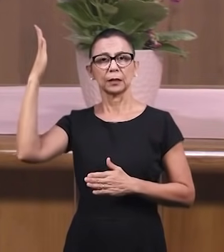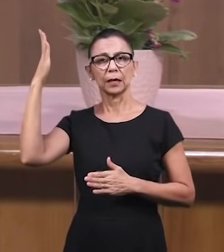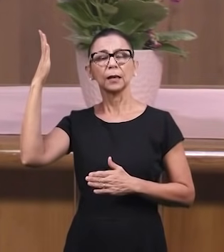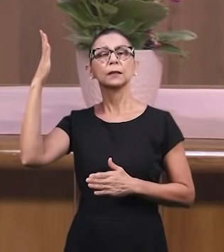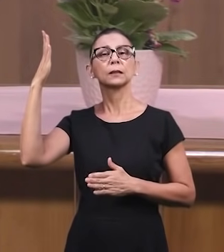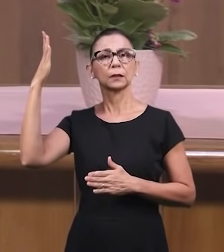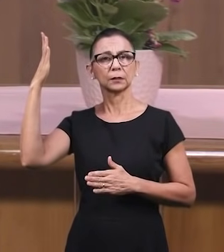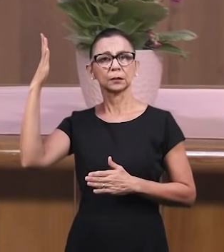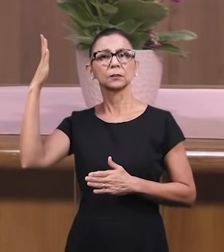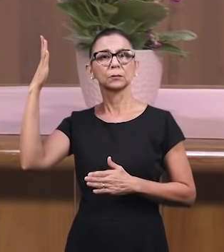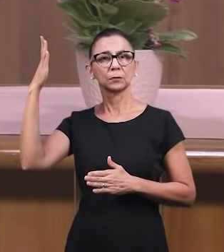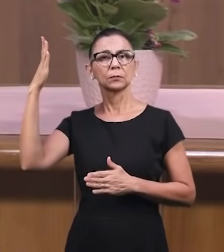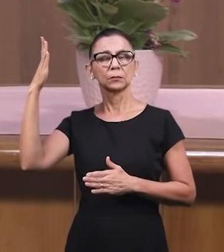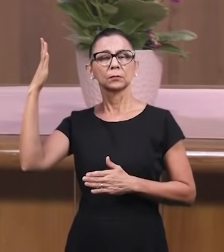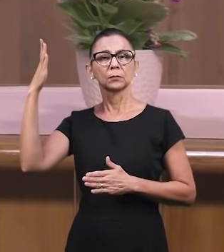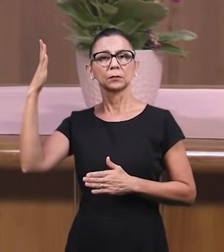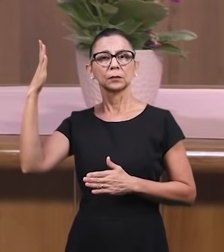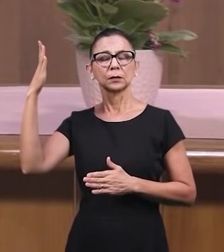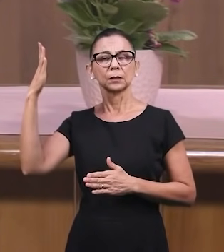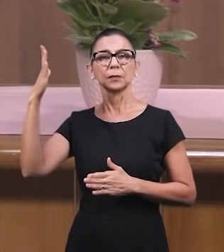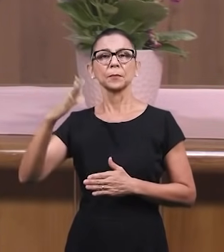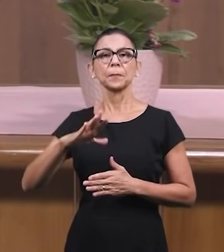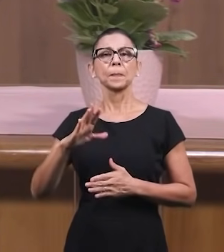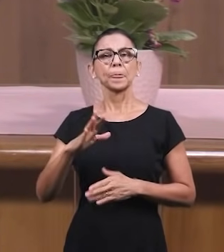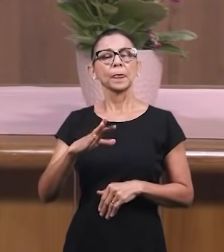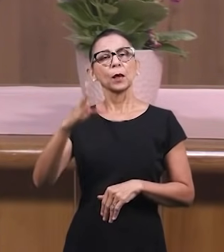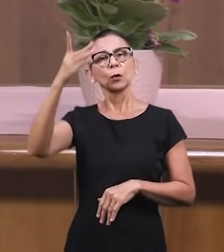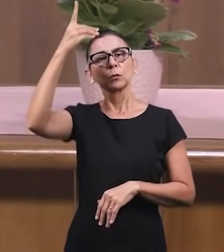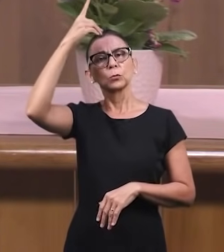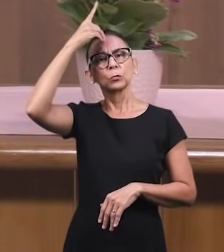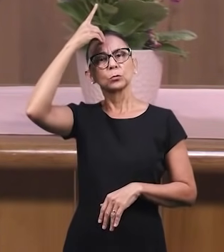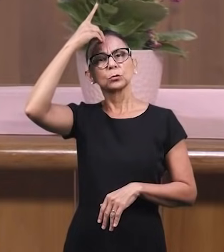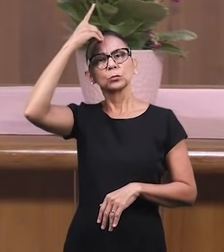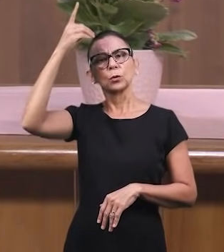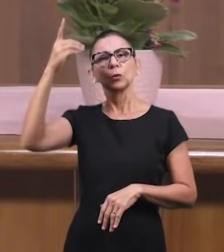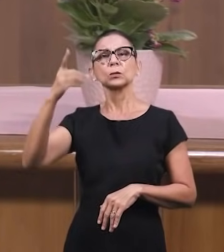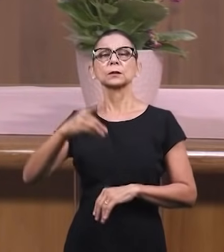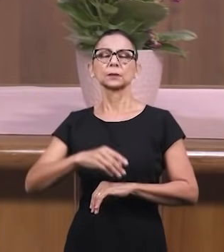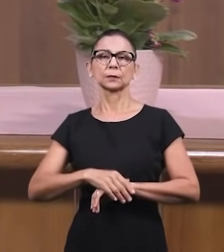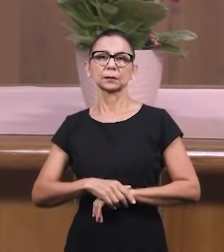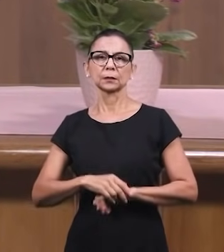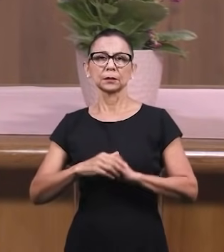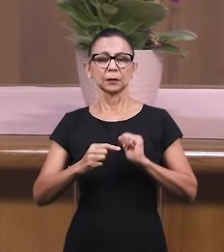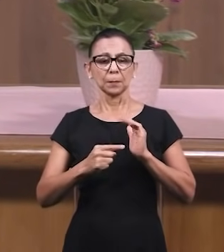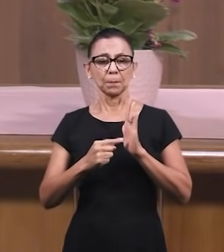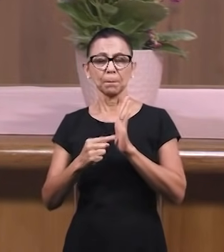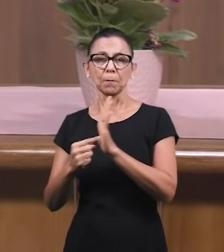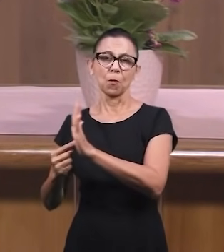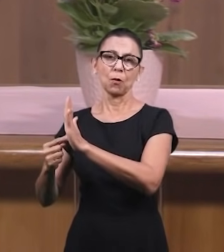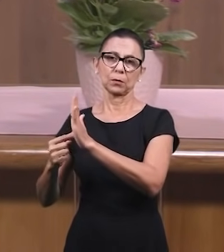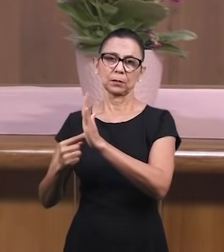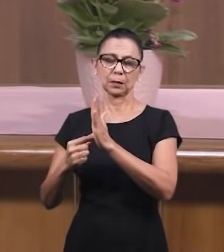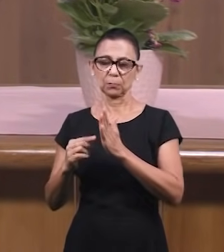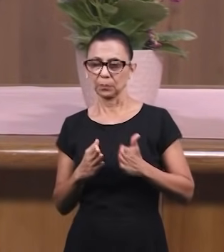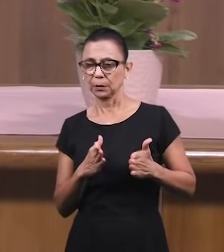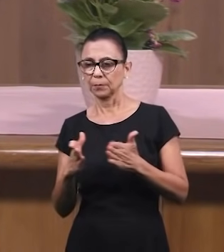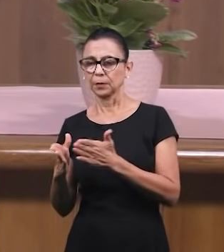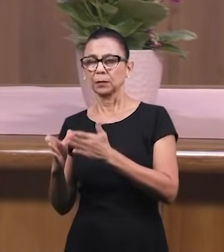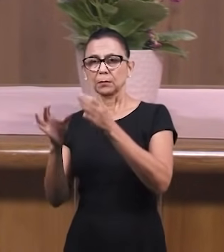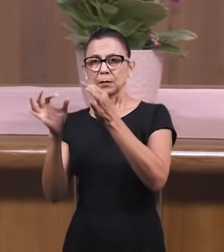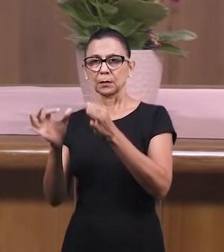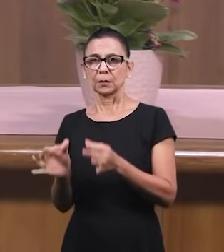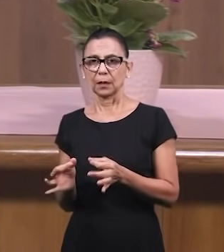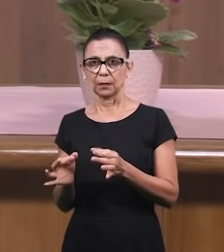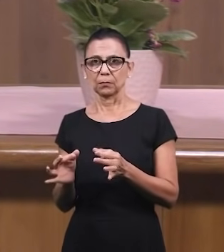dons espirituais exercidos na nossa vida, nos deixando então sermos guiados pelo Espírito